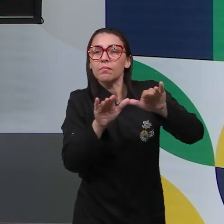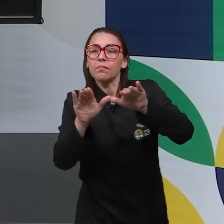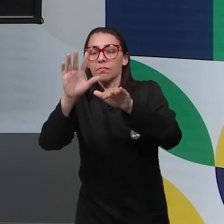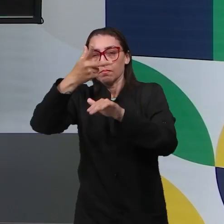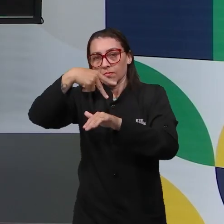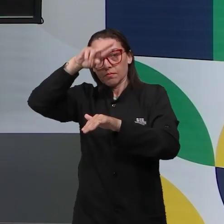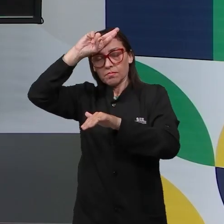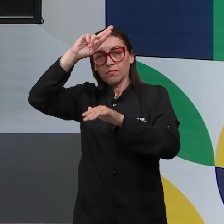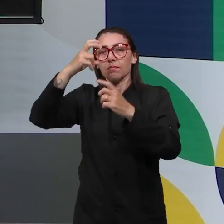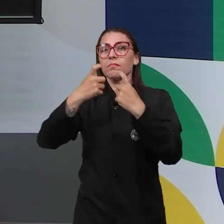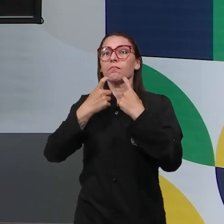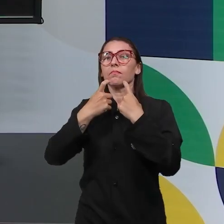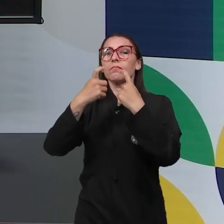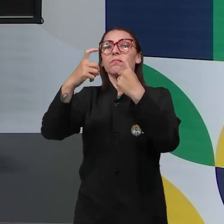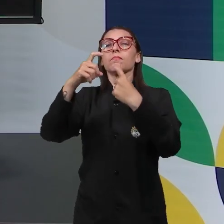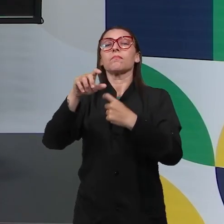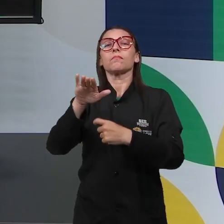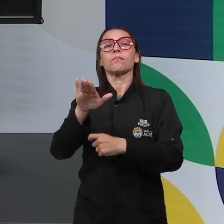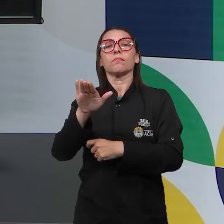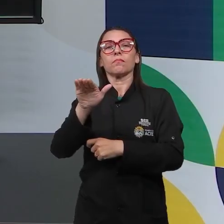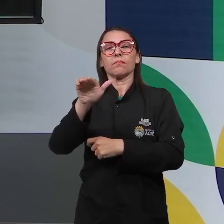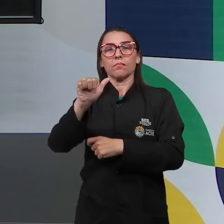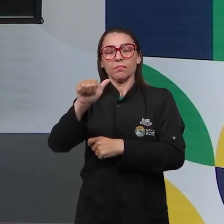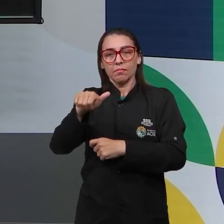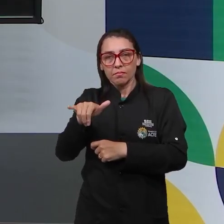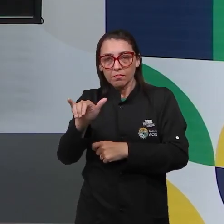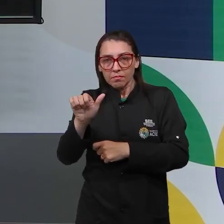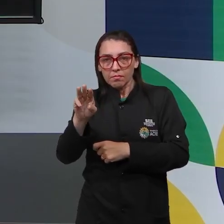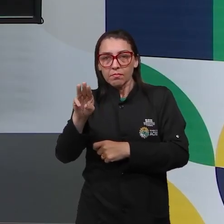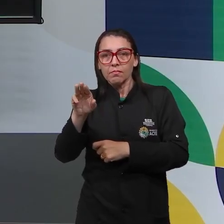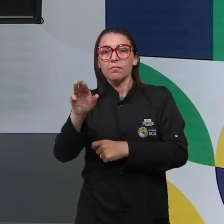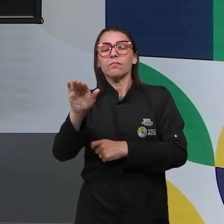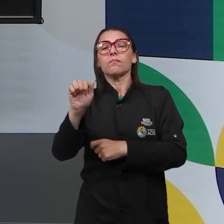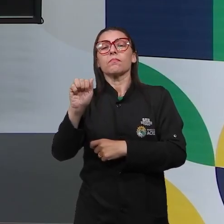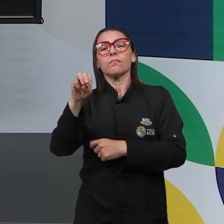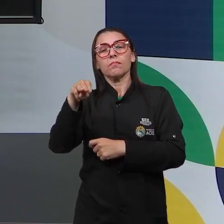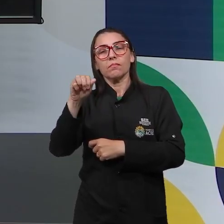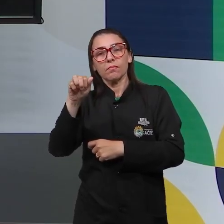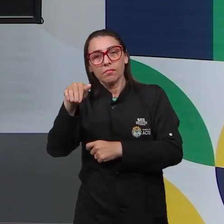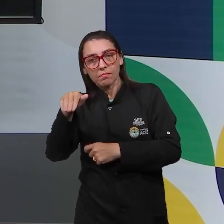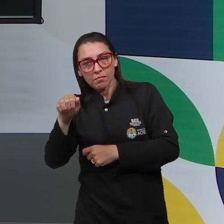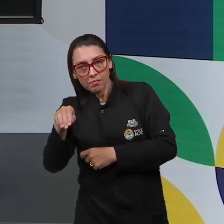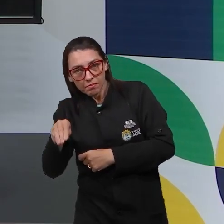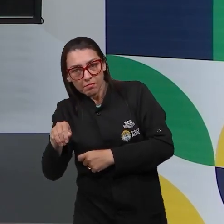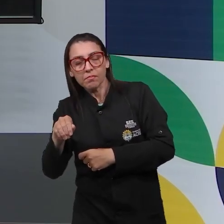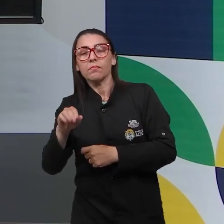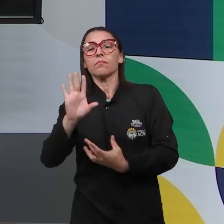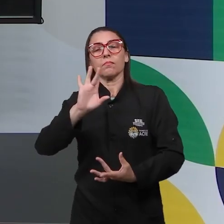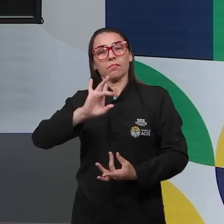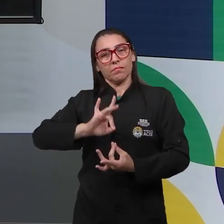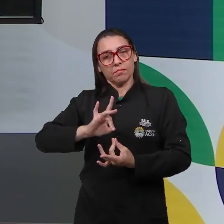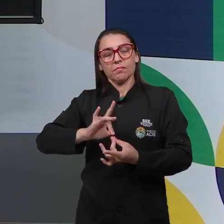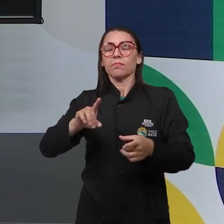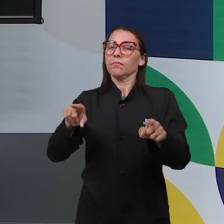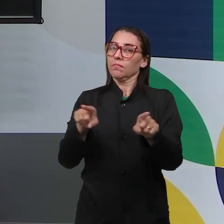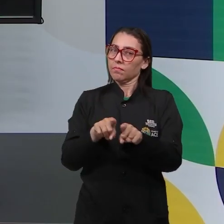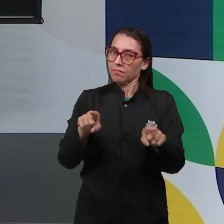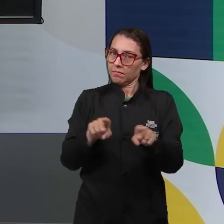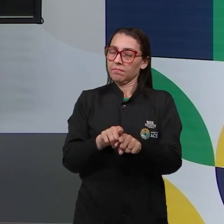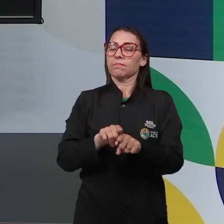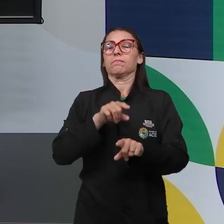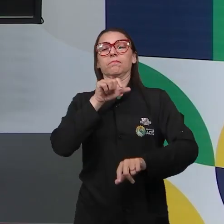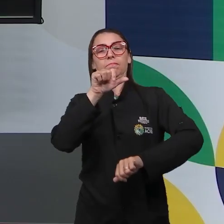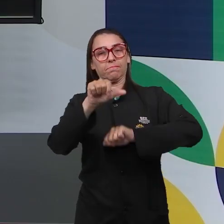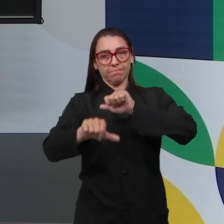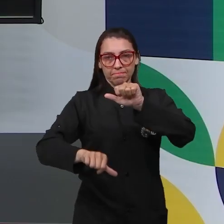ela grita, ai, ai, mamá, procurando a sua mãe. Então, é um espírito guardião da floresta também, se